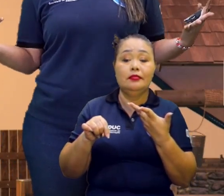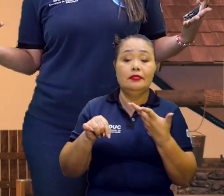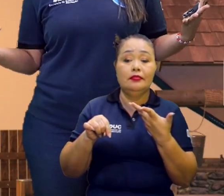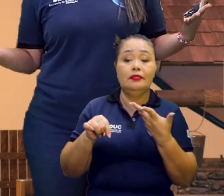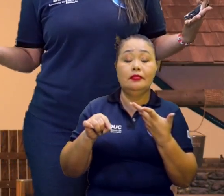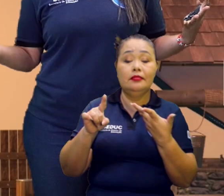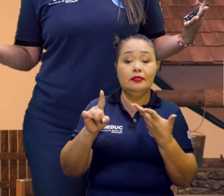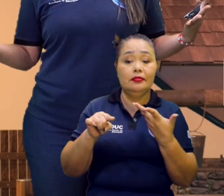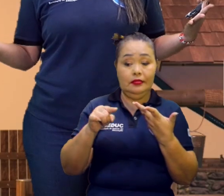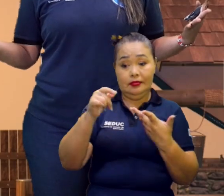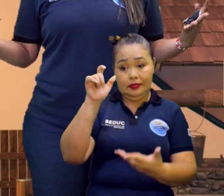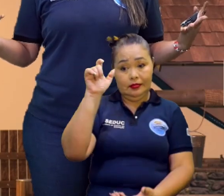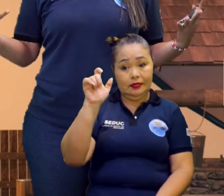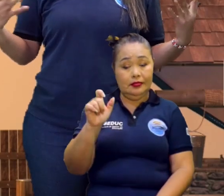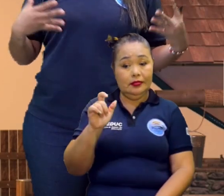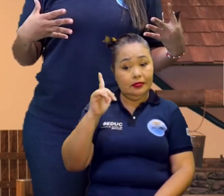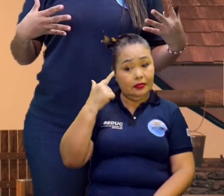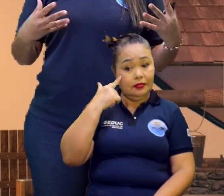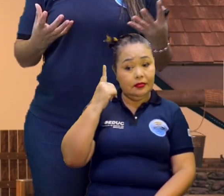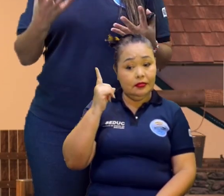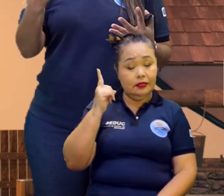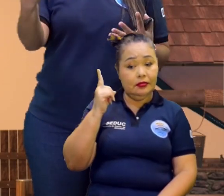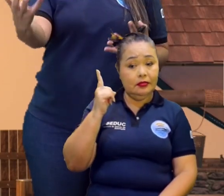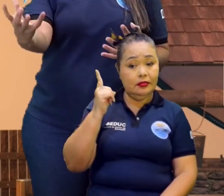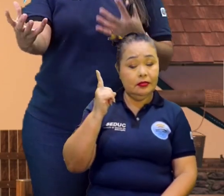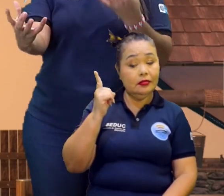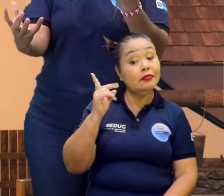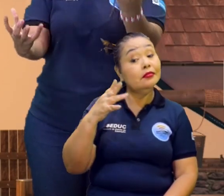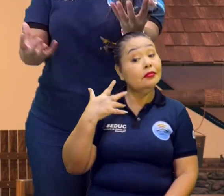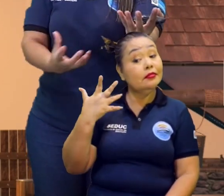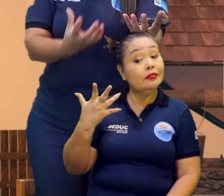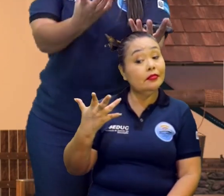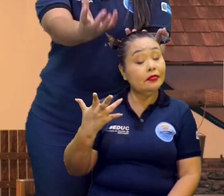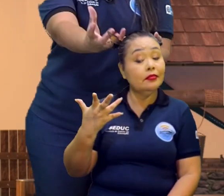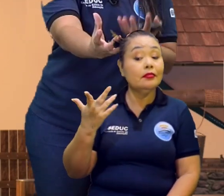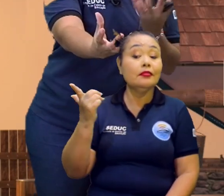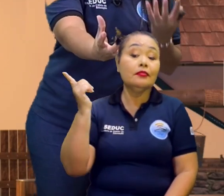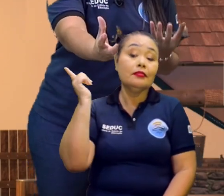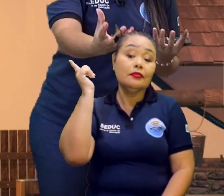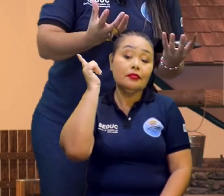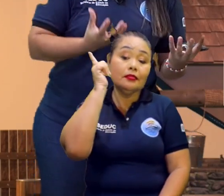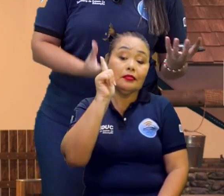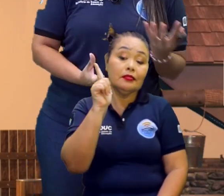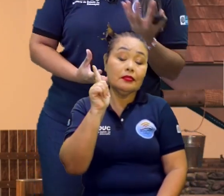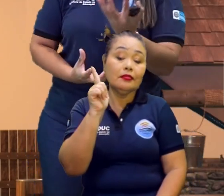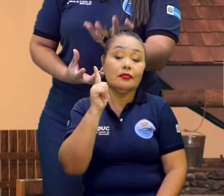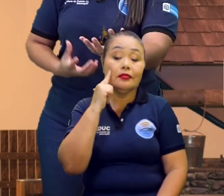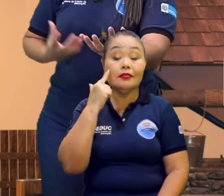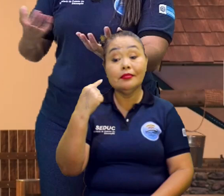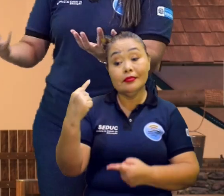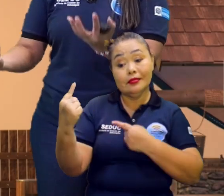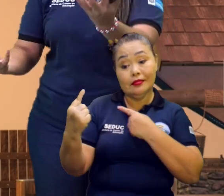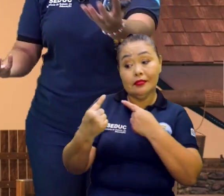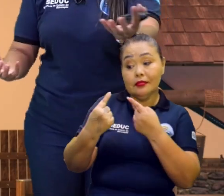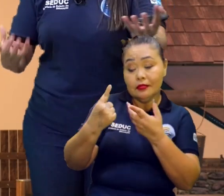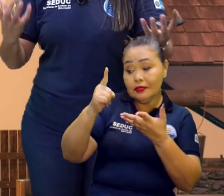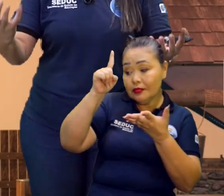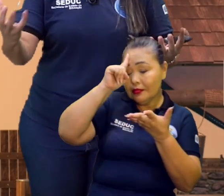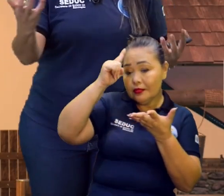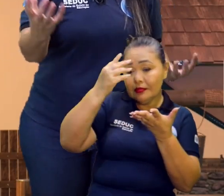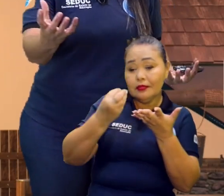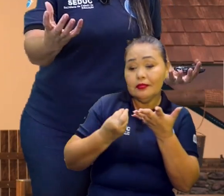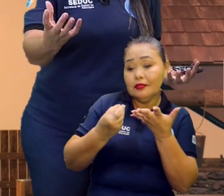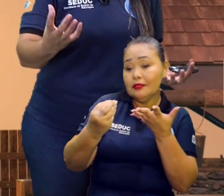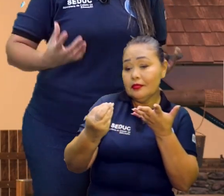adubo. E aí você tem que dar doses diárias, em